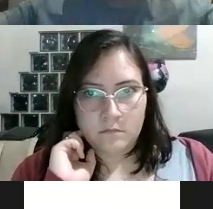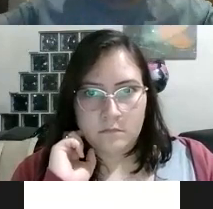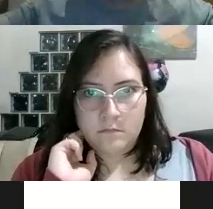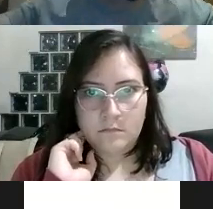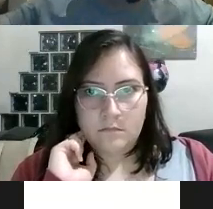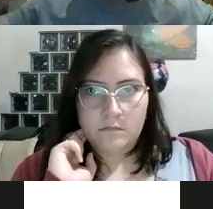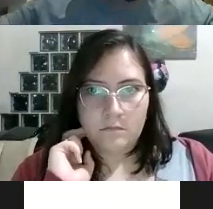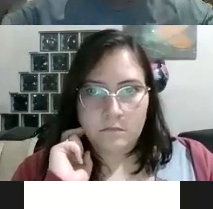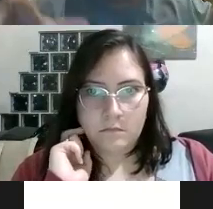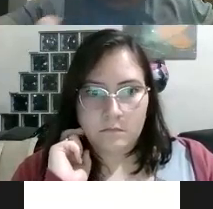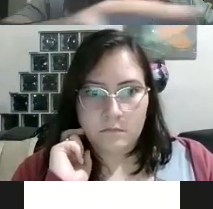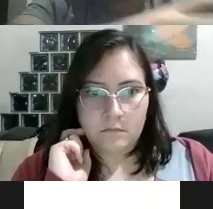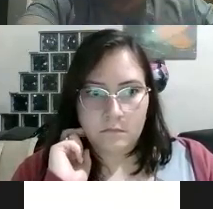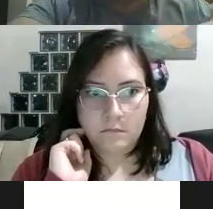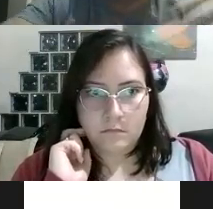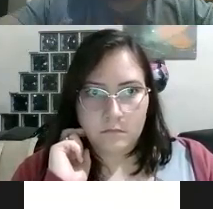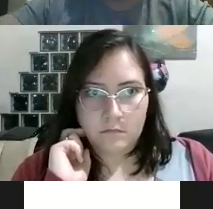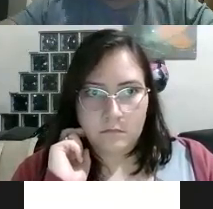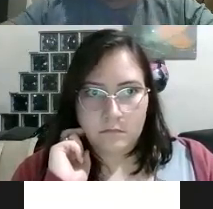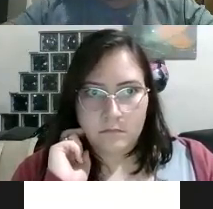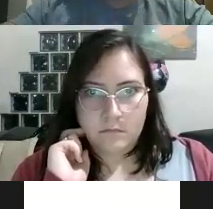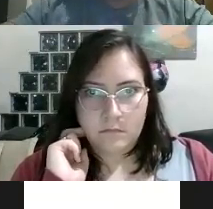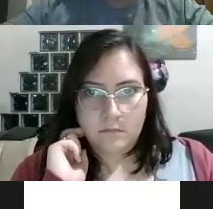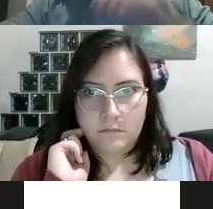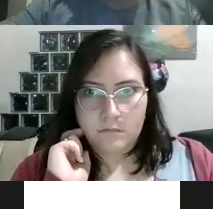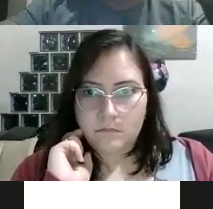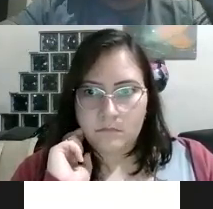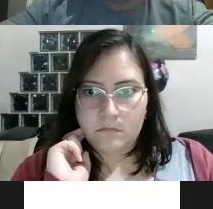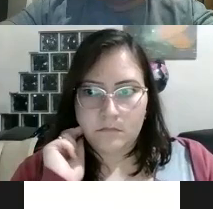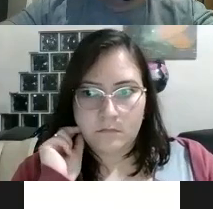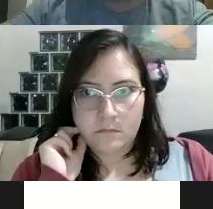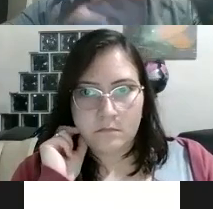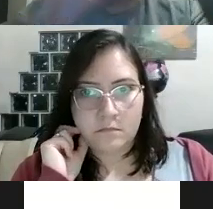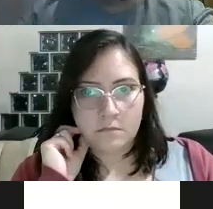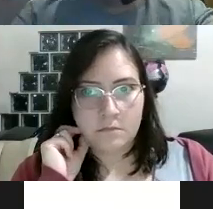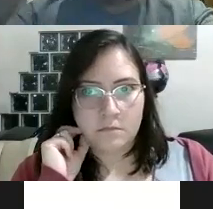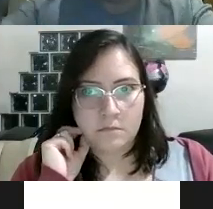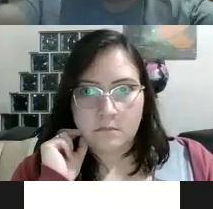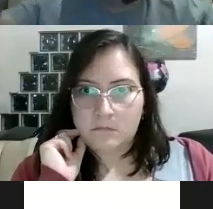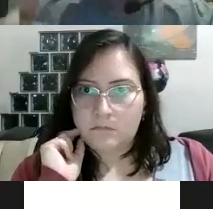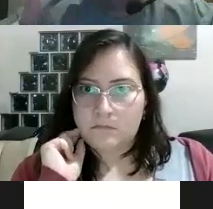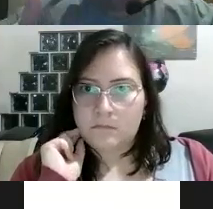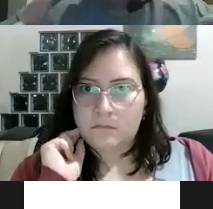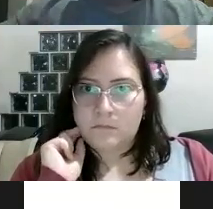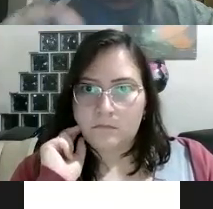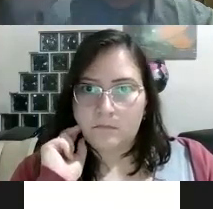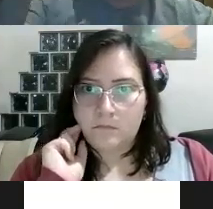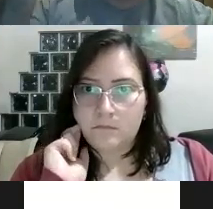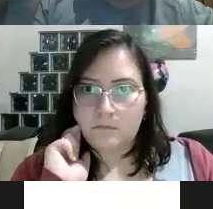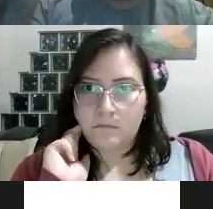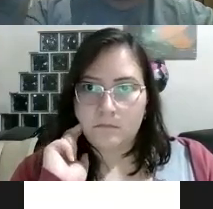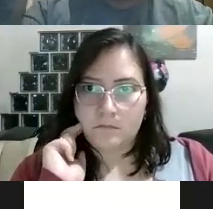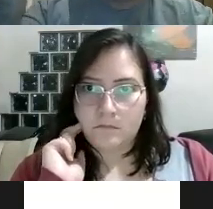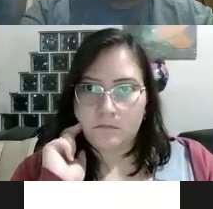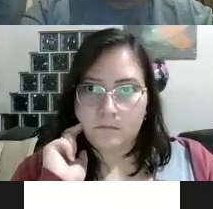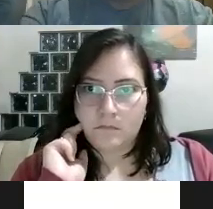interrompe tudo e deixa o abastecimento humano. Isso é lei, não é cumprido, mas é.